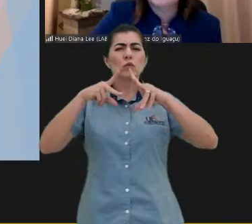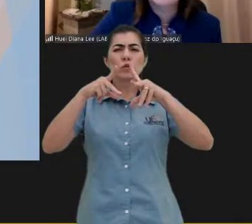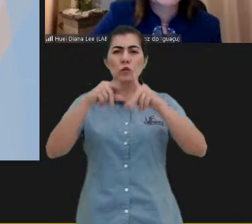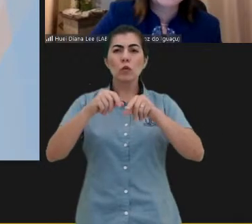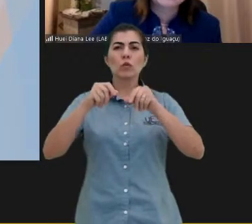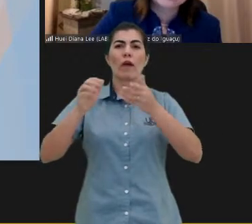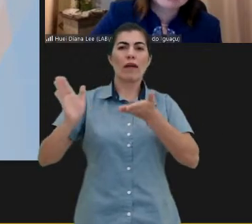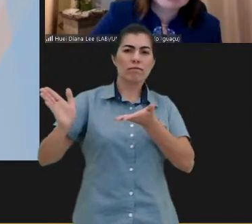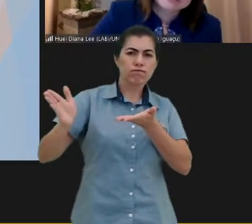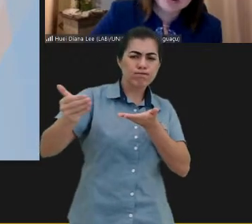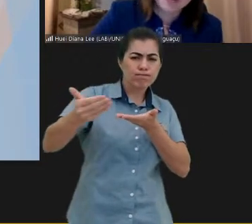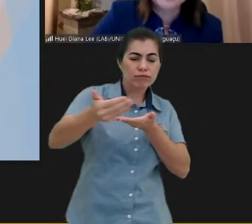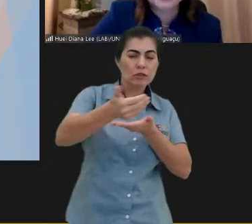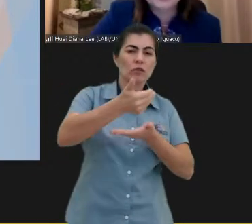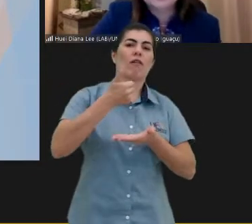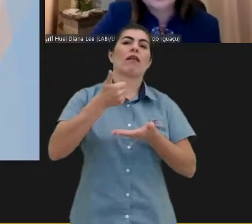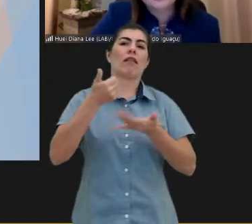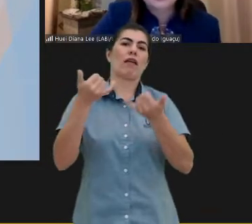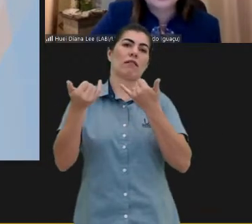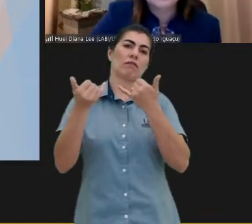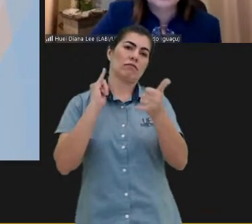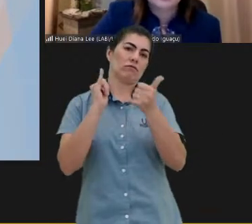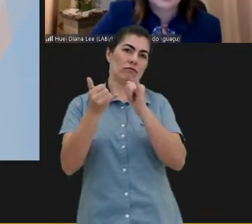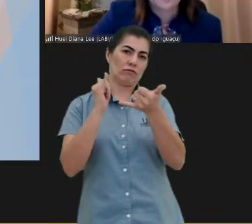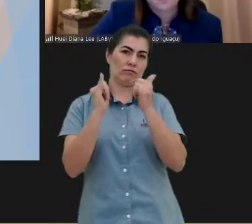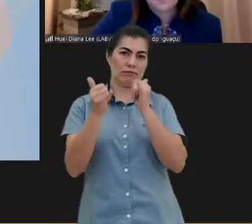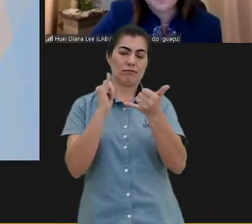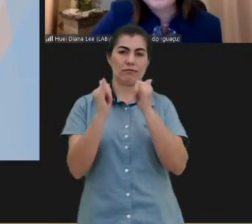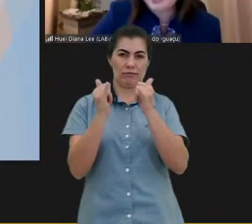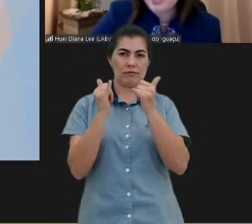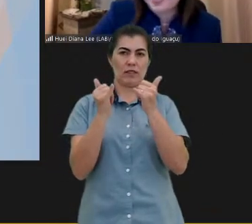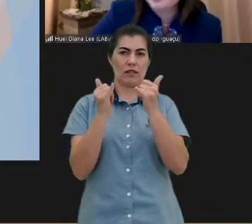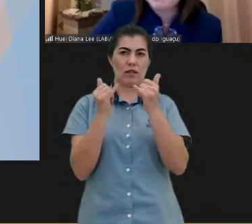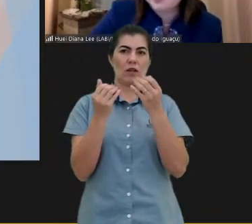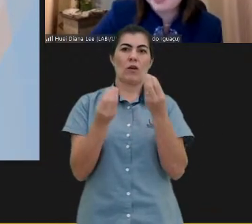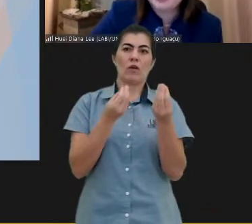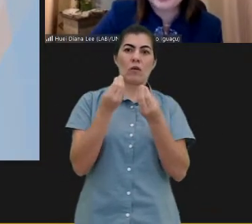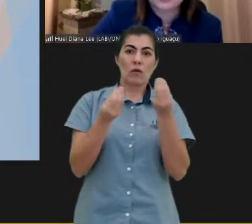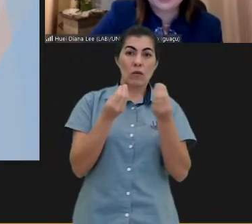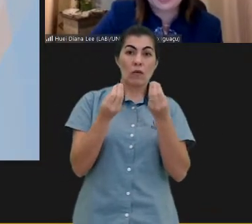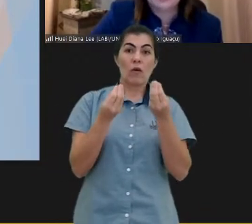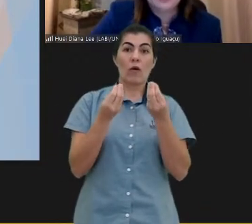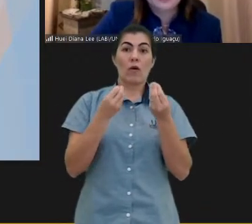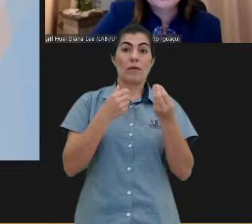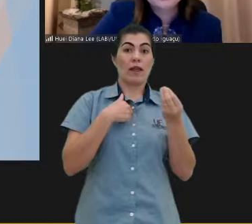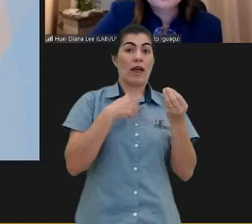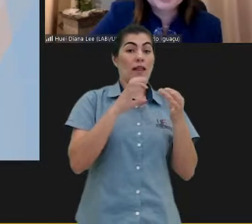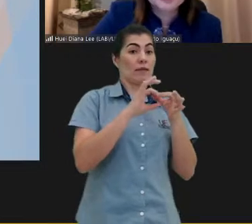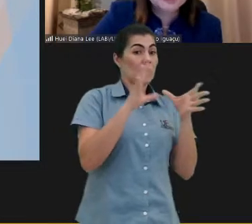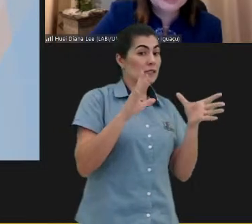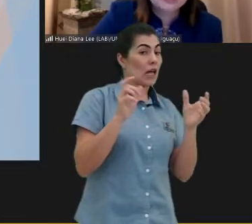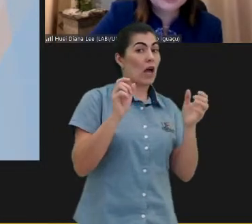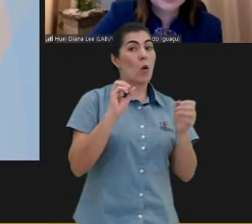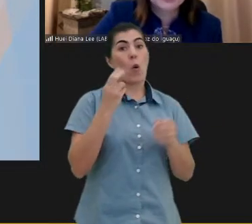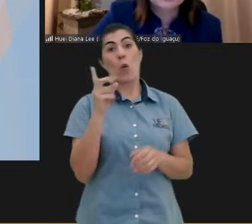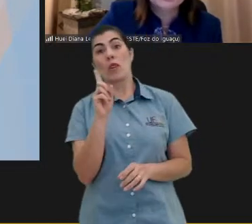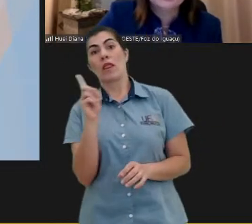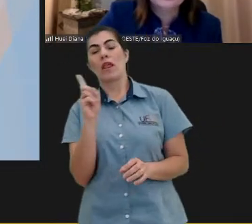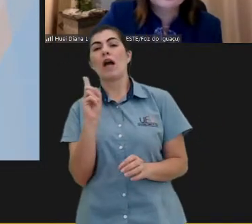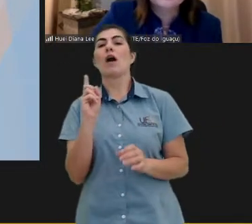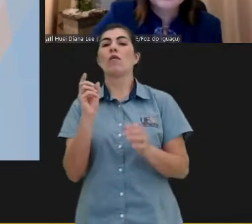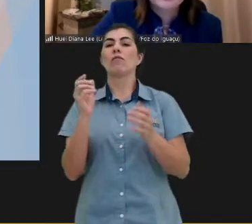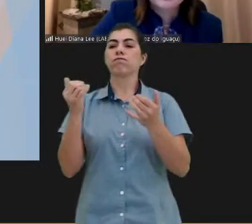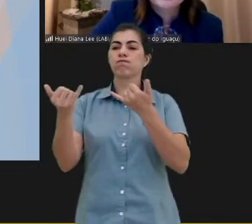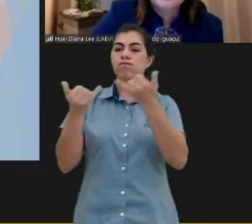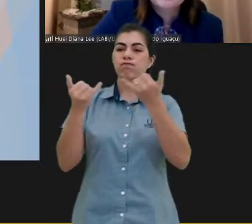coletado, queira ou não, quer dizer, com ou sem a nossa permissão até, exatamente todos os dados são